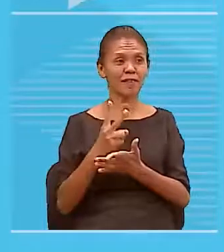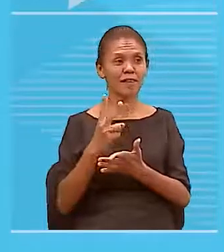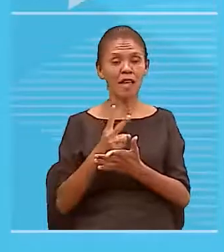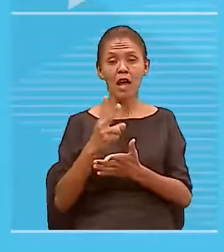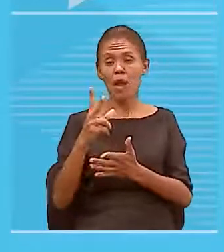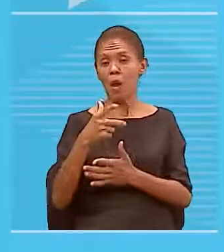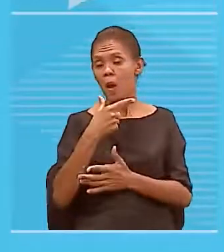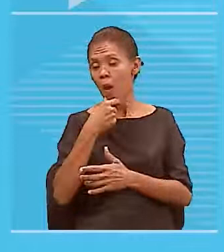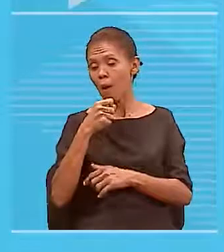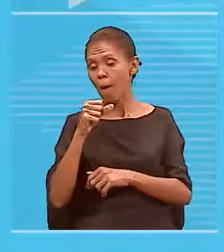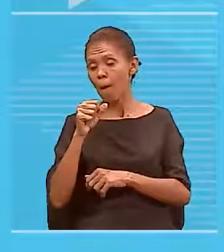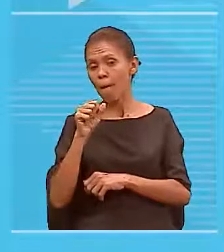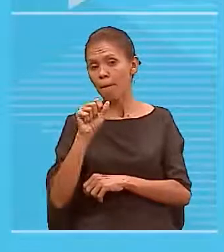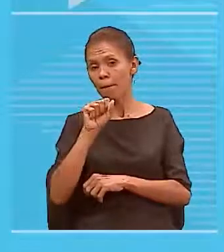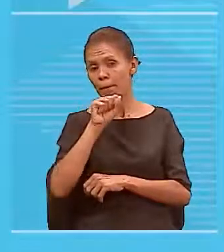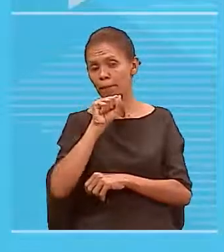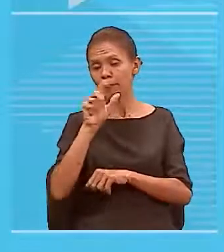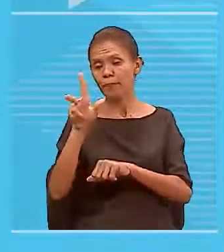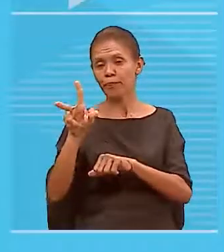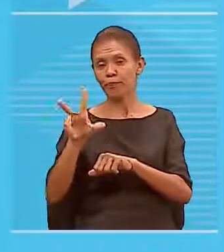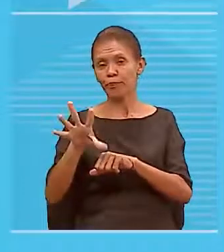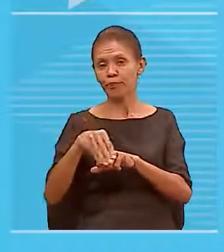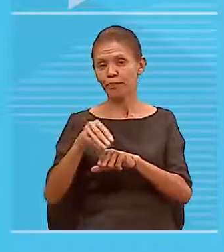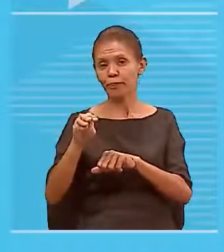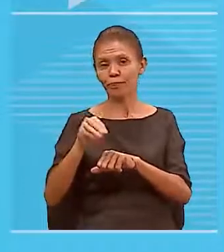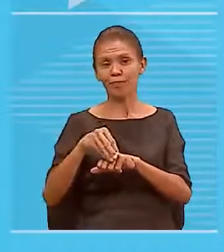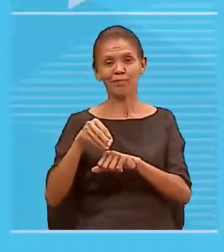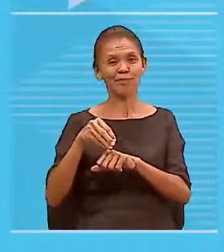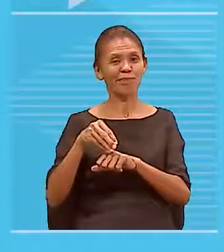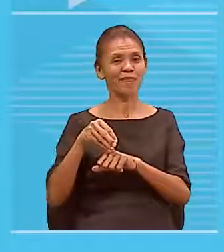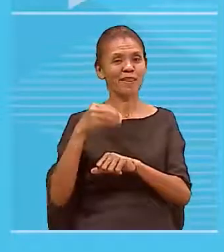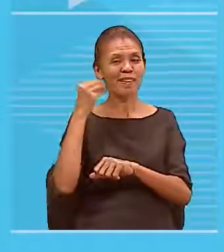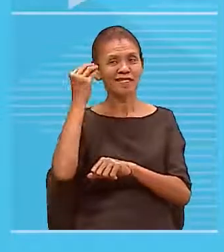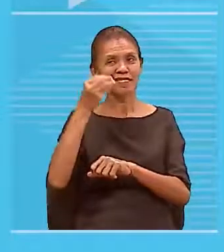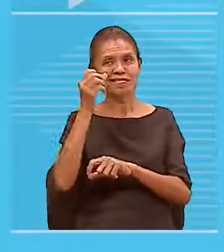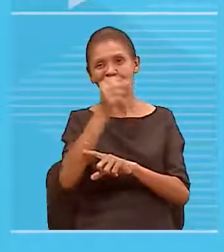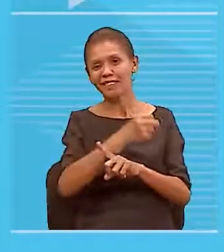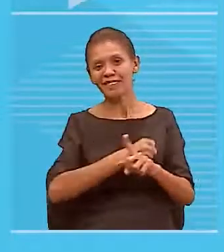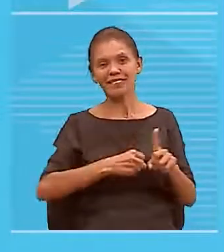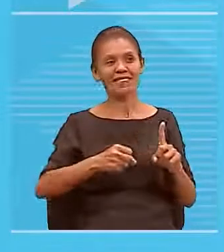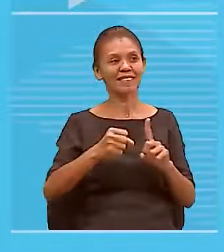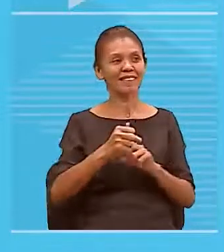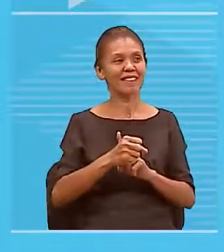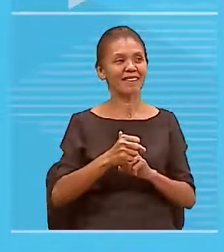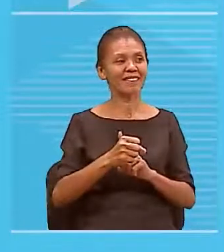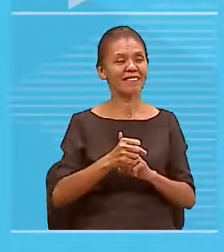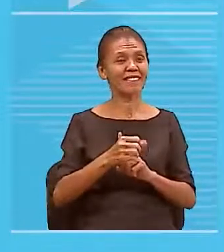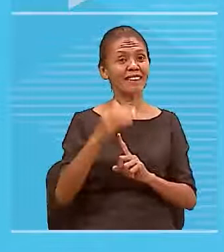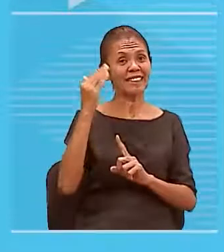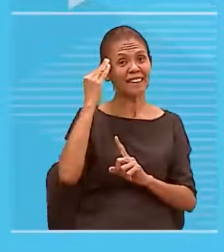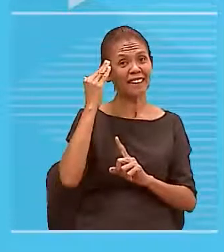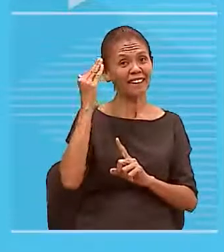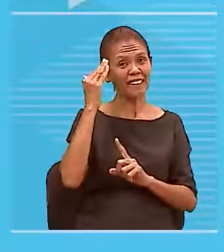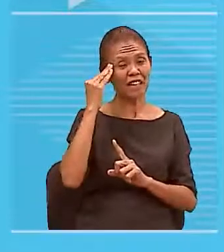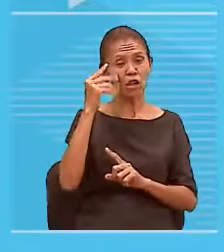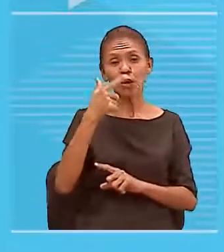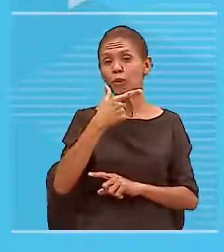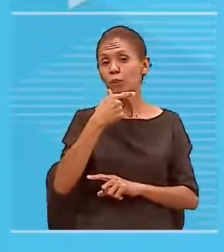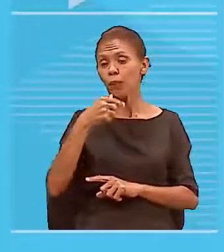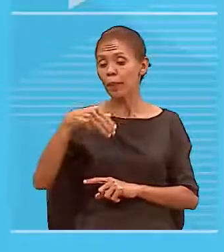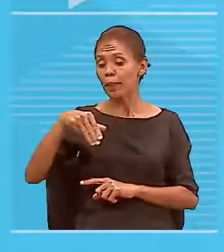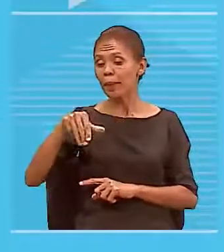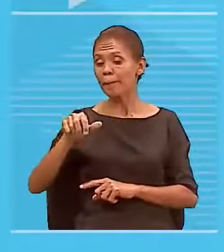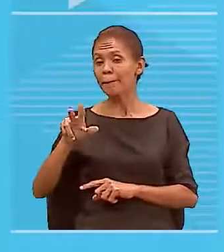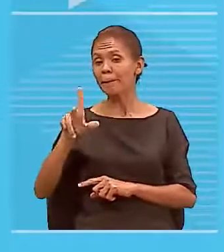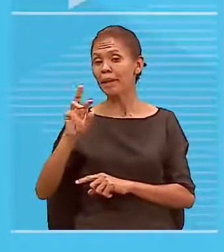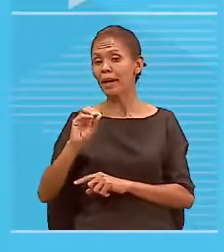um conhecimento do mundo que ele permite supor que Mauro teve um filho eu conheço